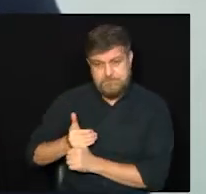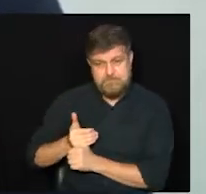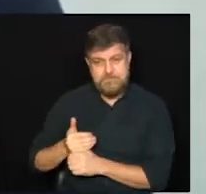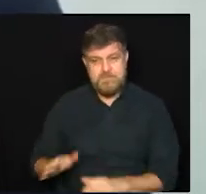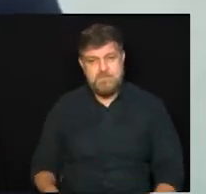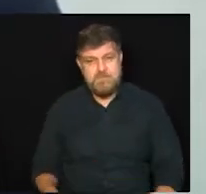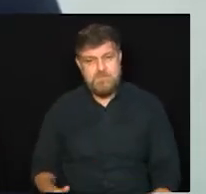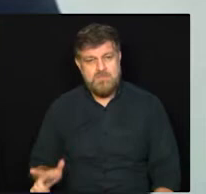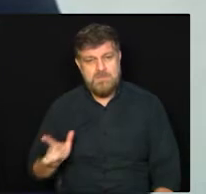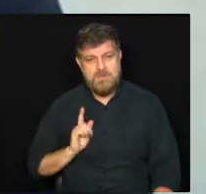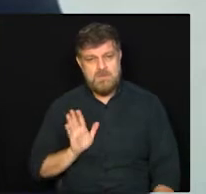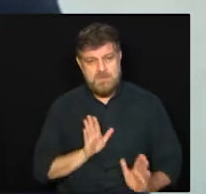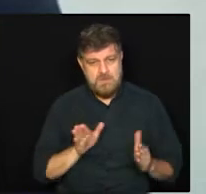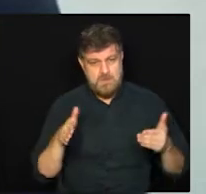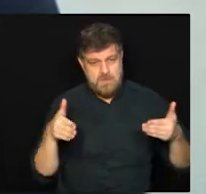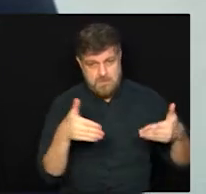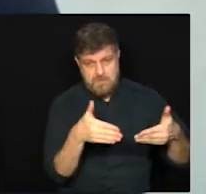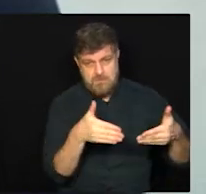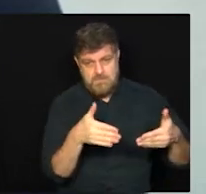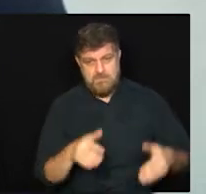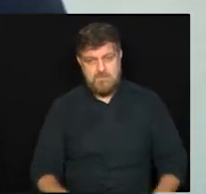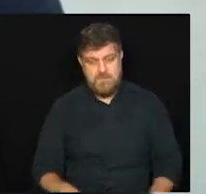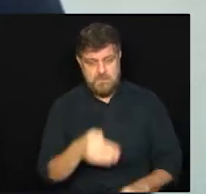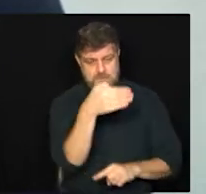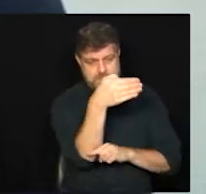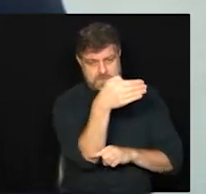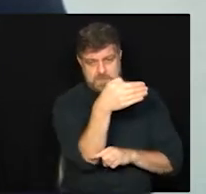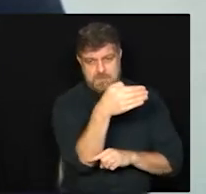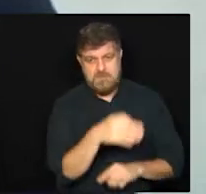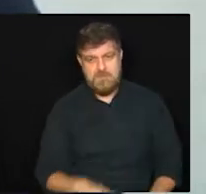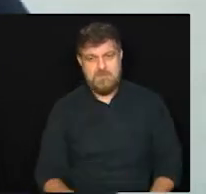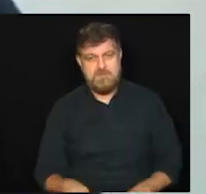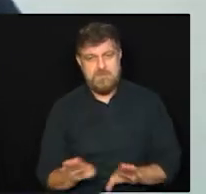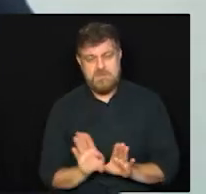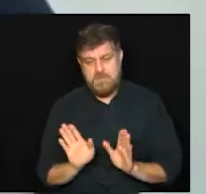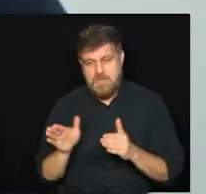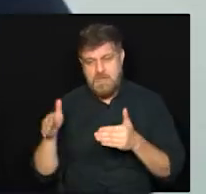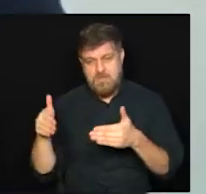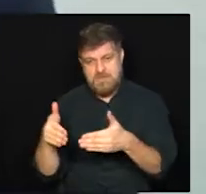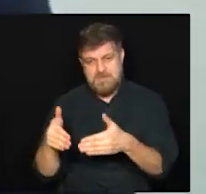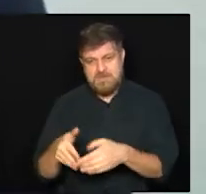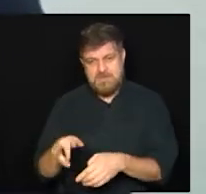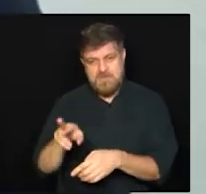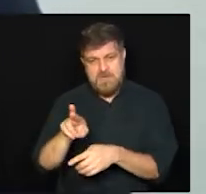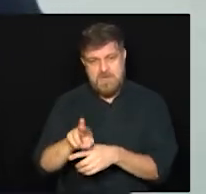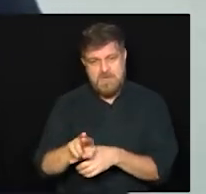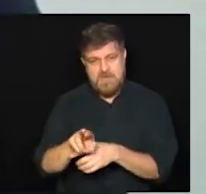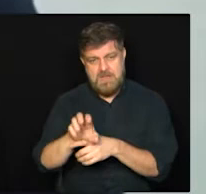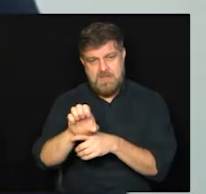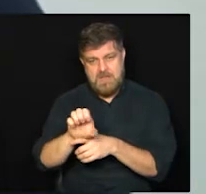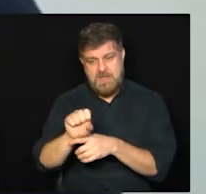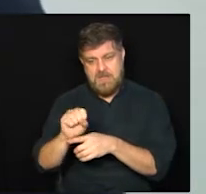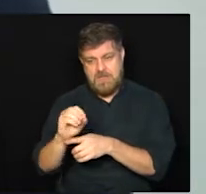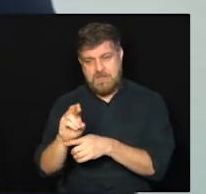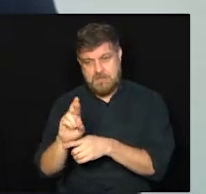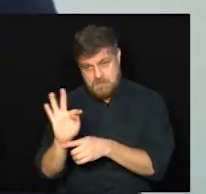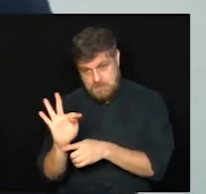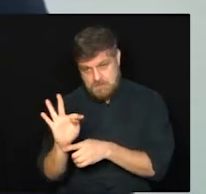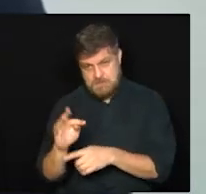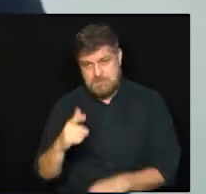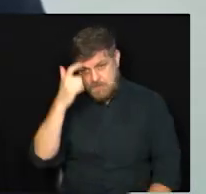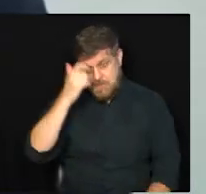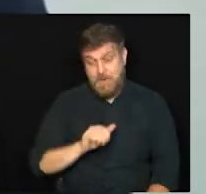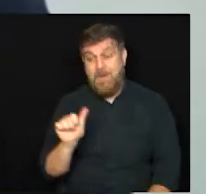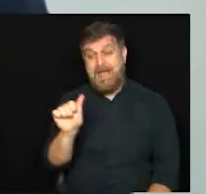estou no Fórum de Operadores de Hotéis do Brasil, o FOB, e estou na Resorts Brasil. Eu tenho uma vida associativa bastante intensa. Então,